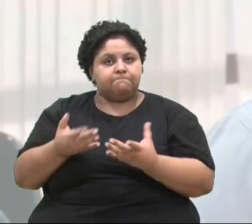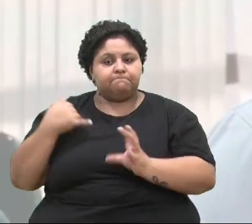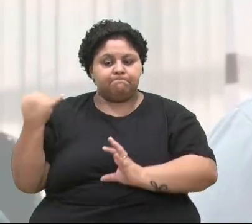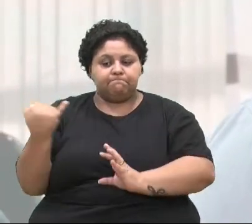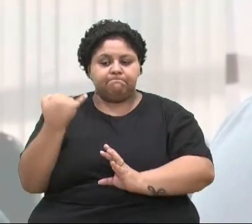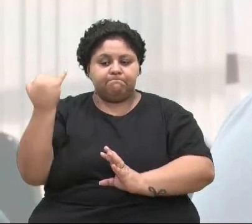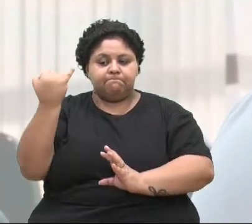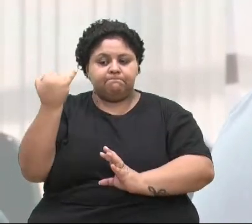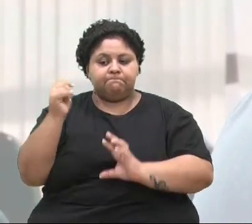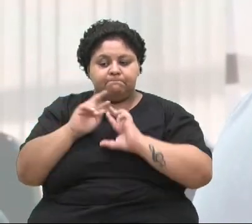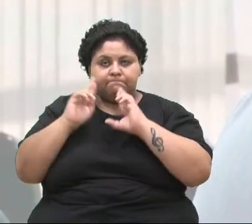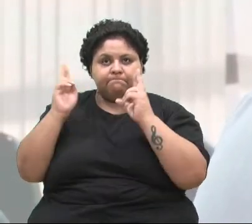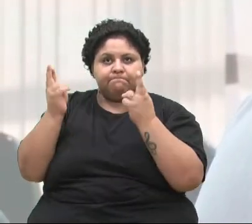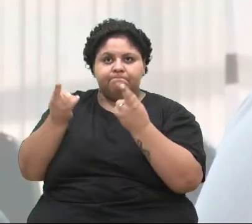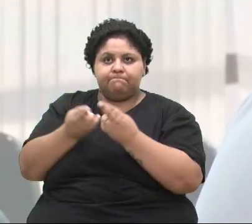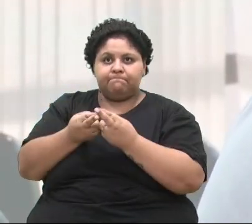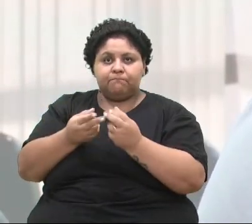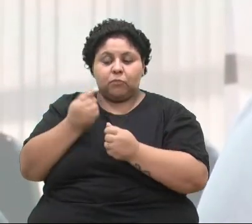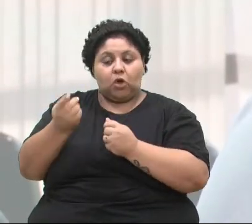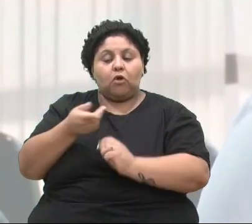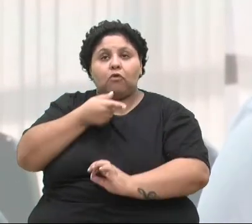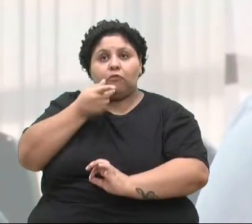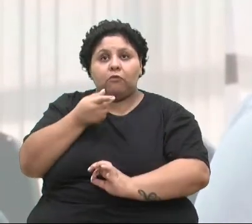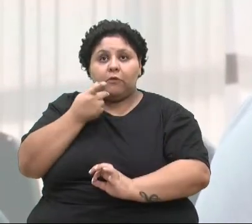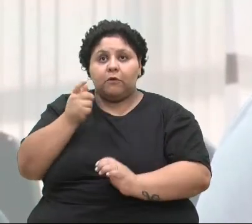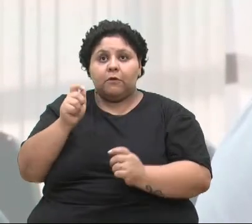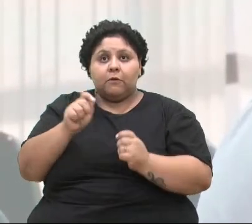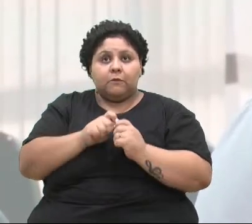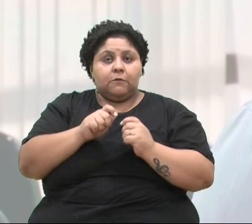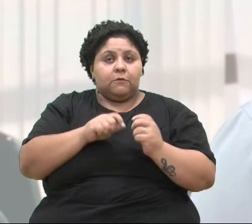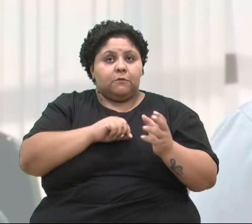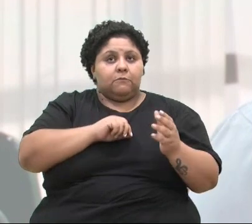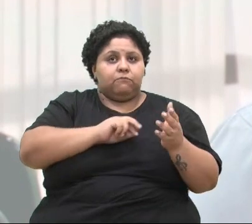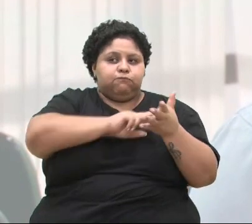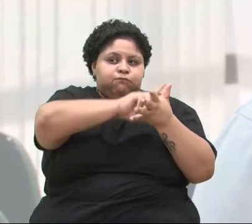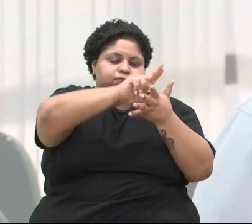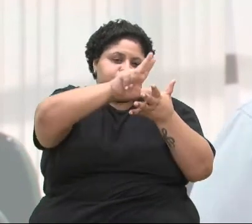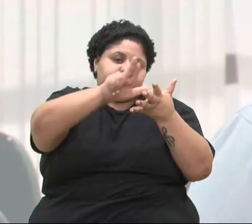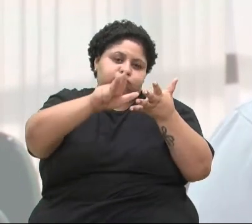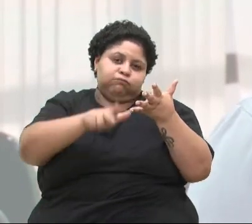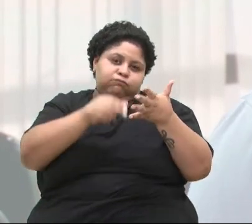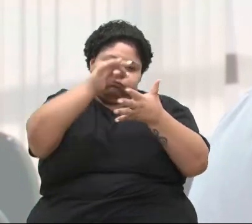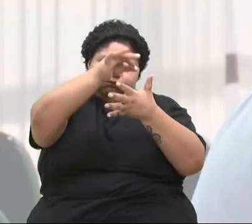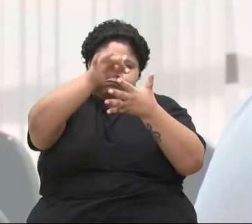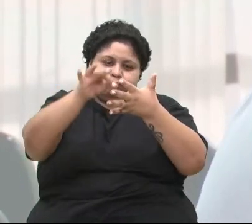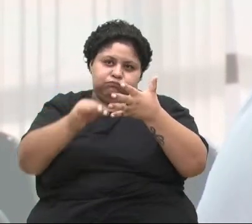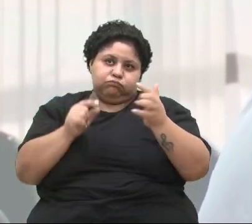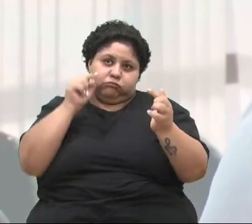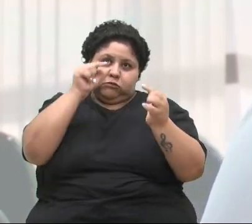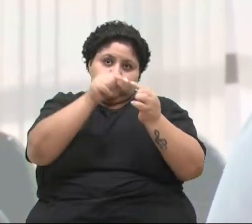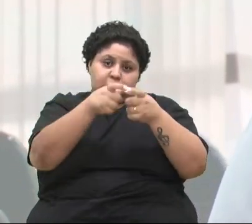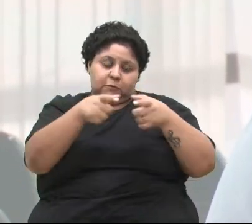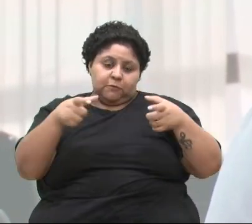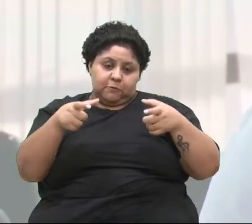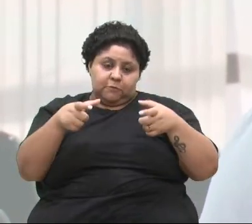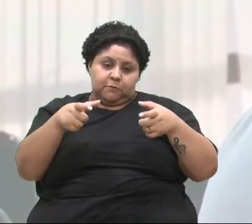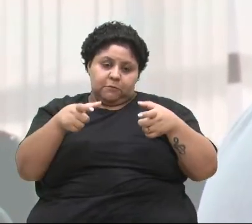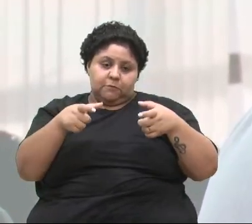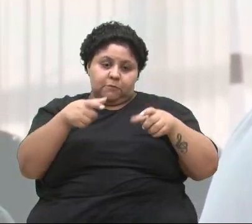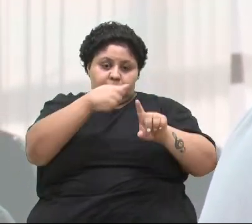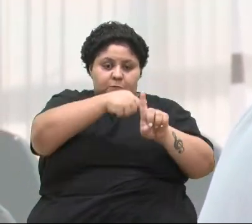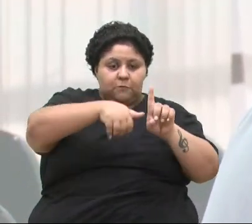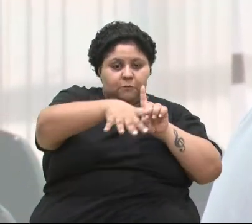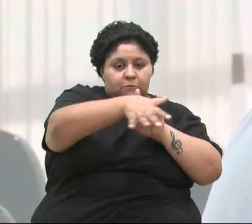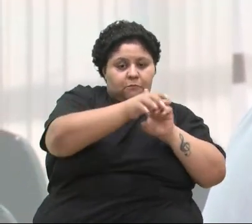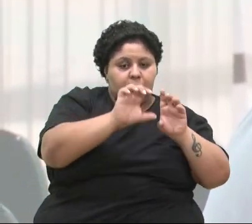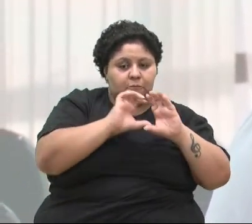importante essa reunião e, como disse, envolve vários pontos e o objetivo maior é que a sociedade, a comunidade em